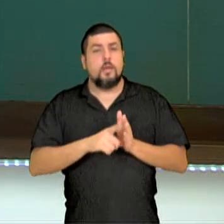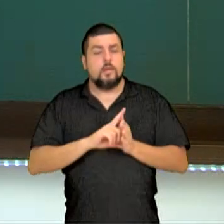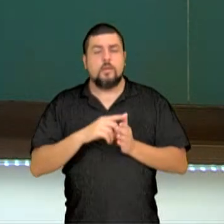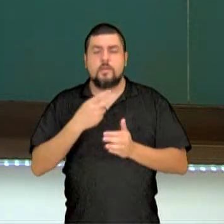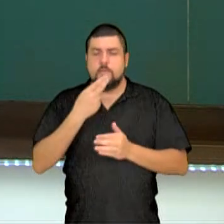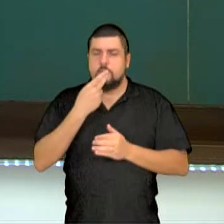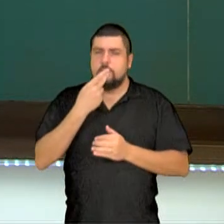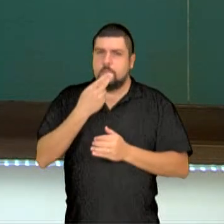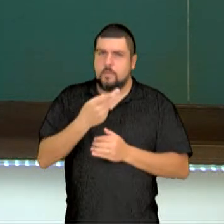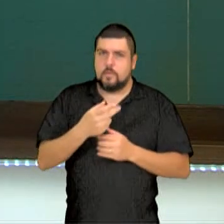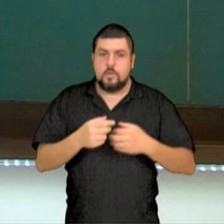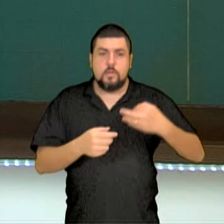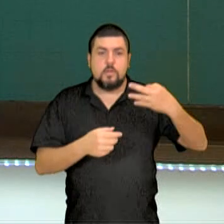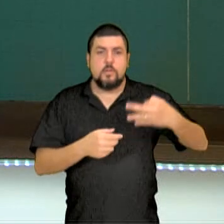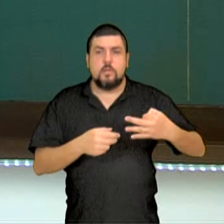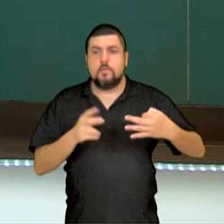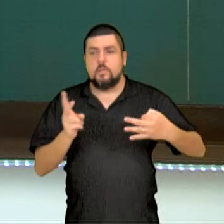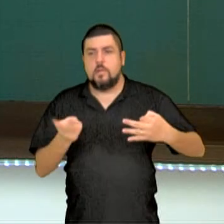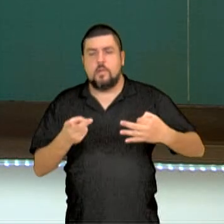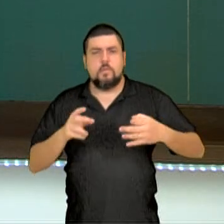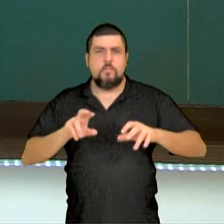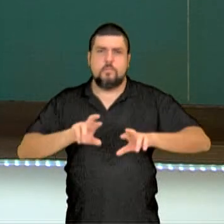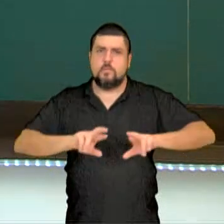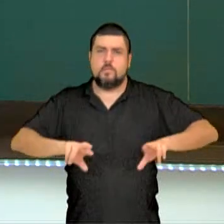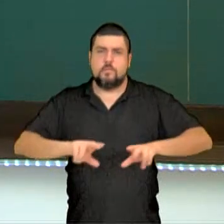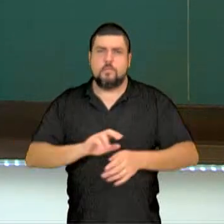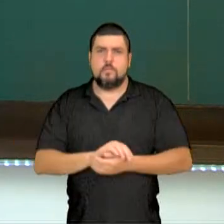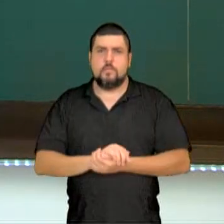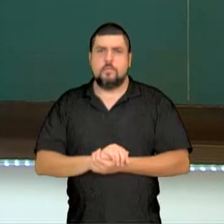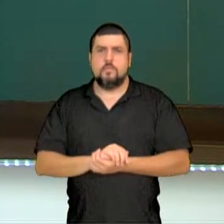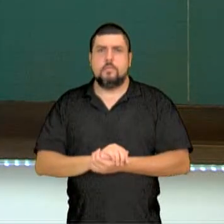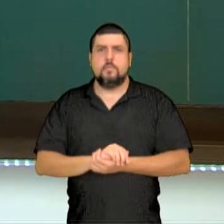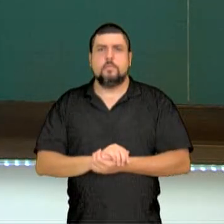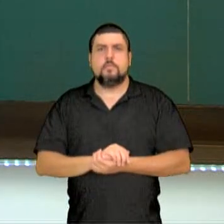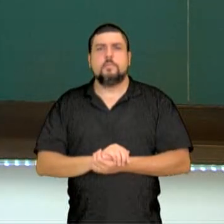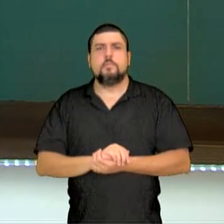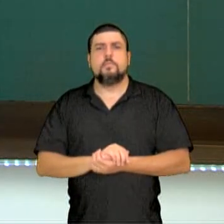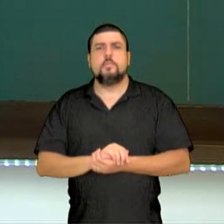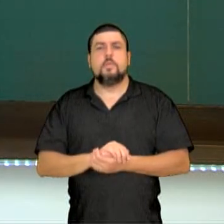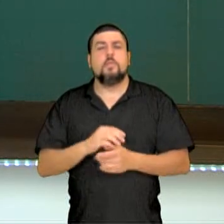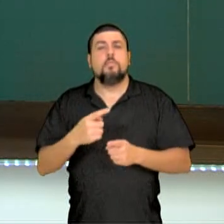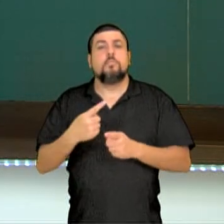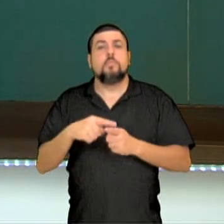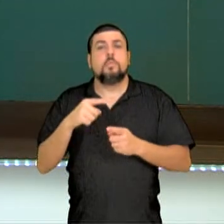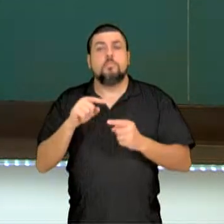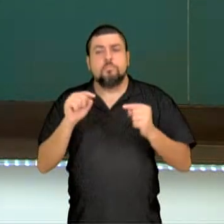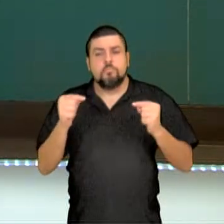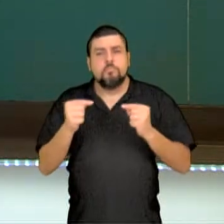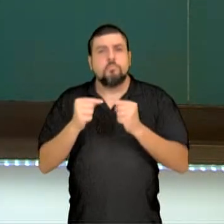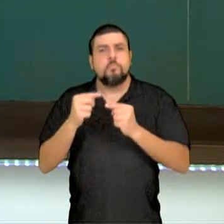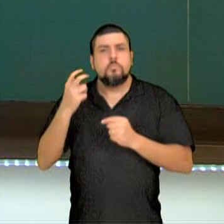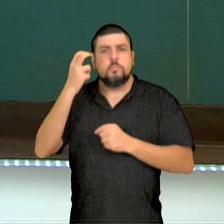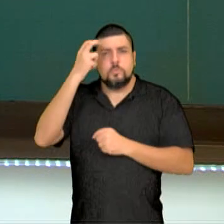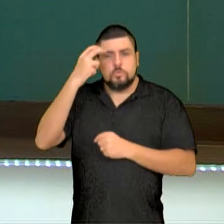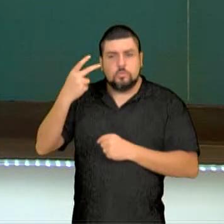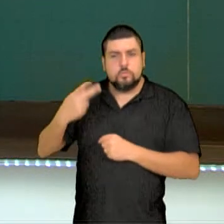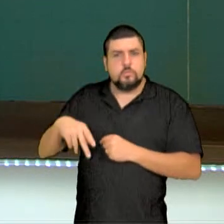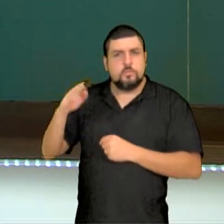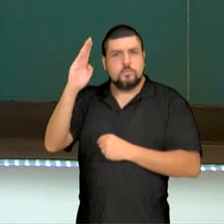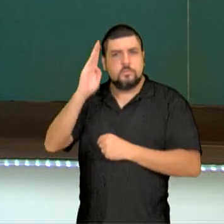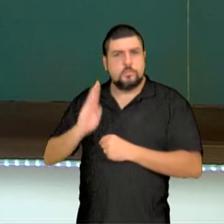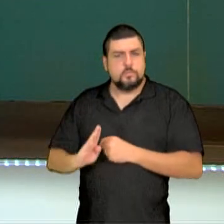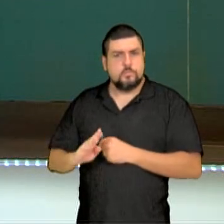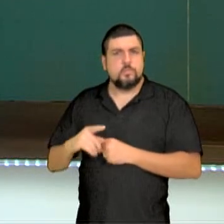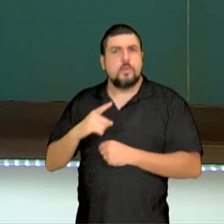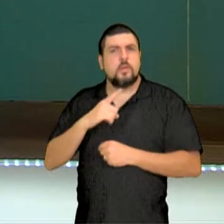ou errado, é o que você acha. Né? Então, por que ela é tão relacionada com a cultura brasileira? Por conta disso, e ela envolve muita arte,